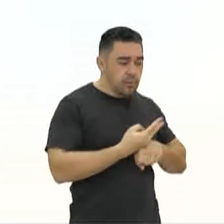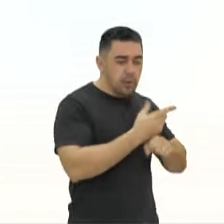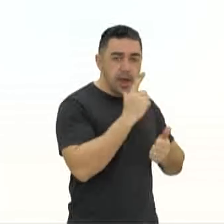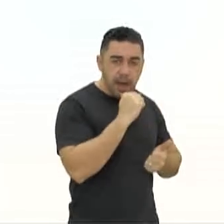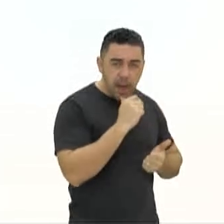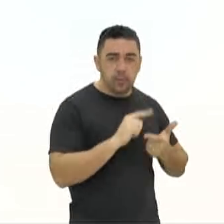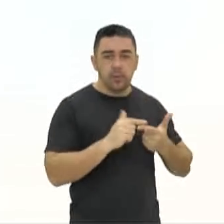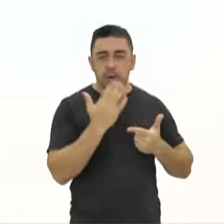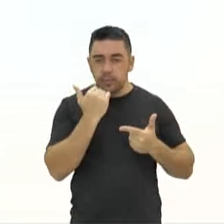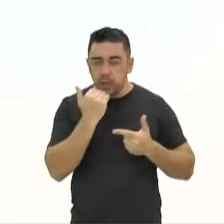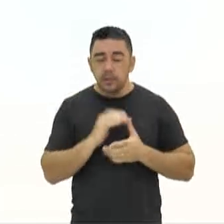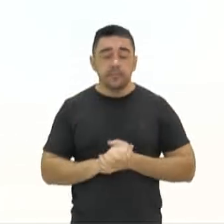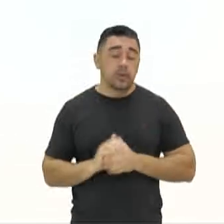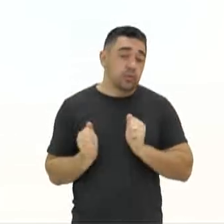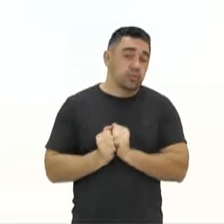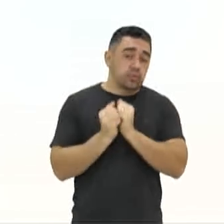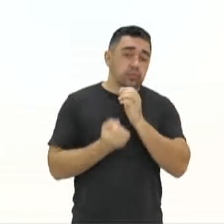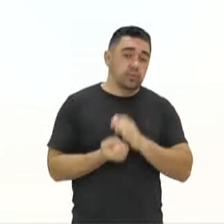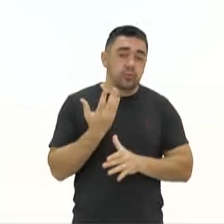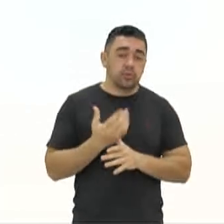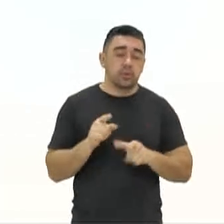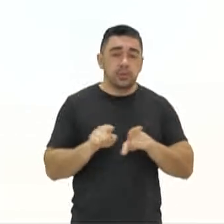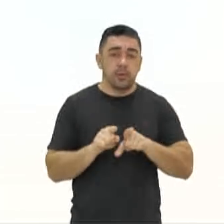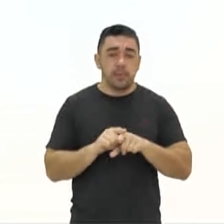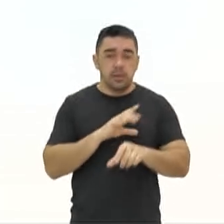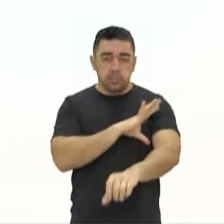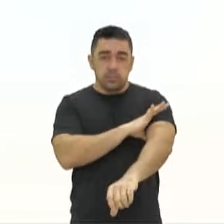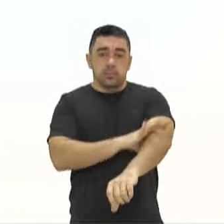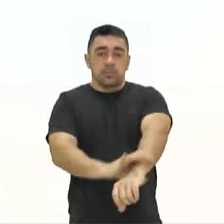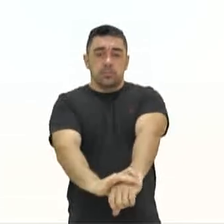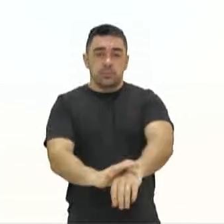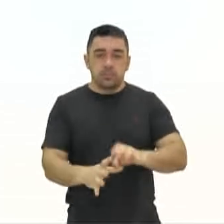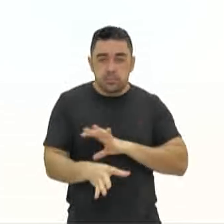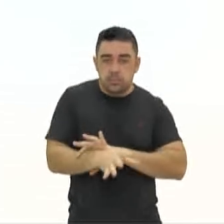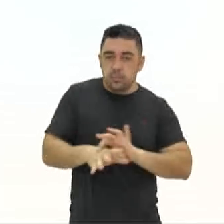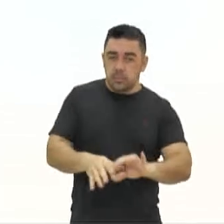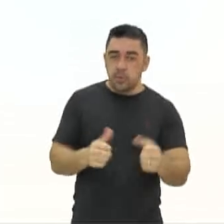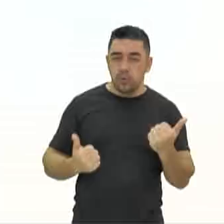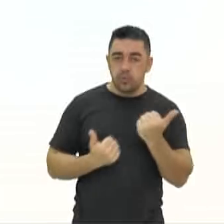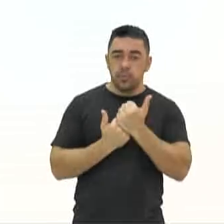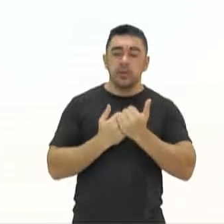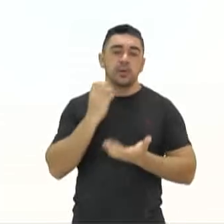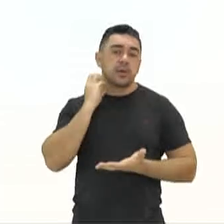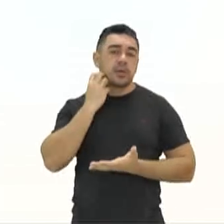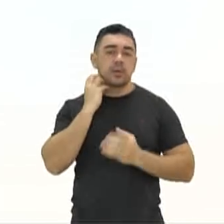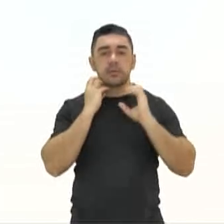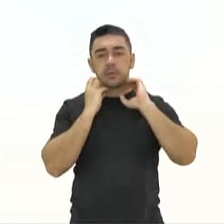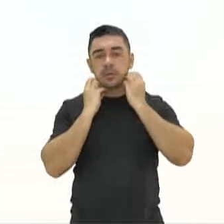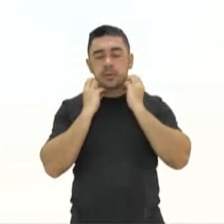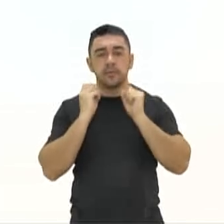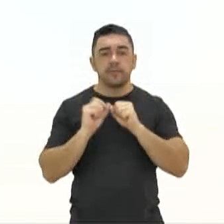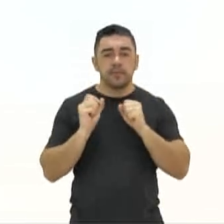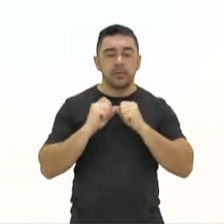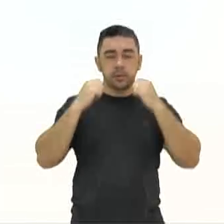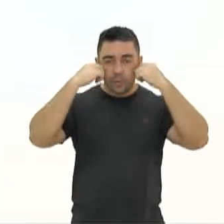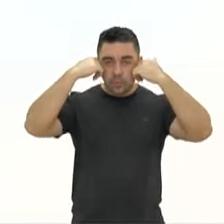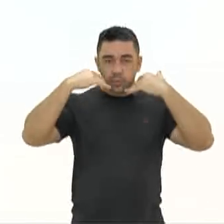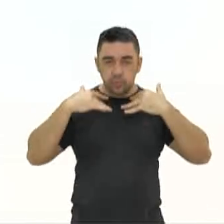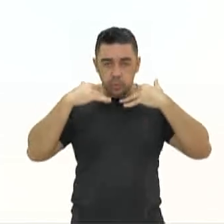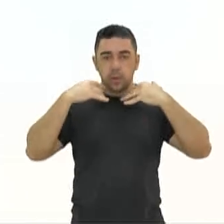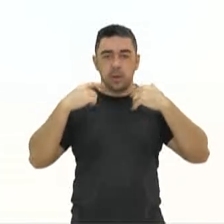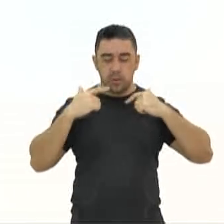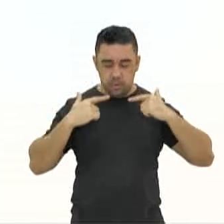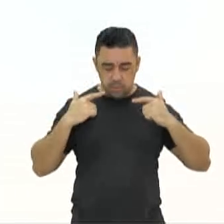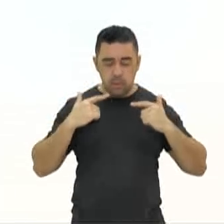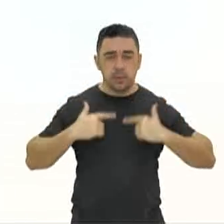comida. Junto com o surgimento de membros mais alongados e com substituição de glândulas apócrinas, produtoras de suor oleoso